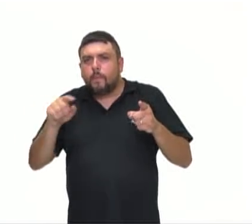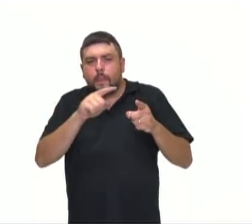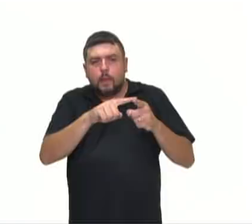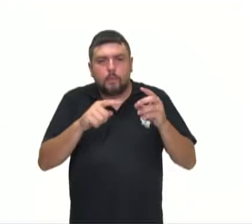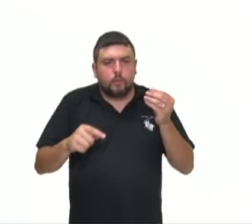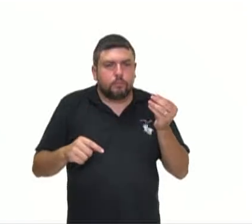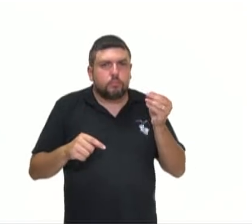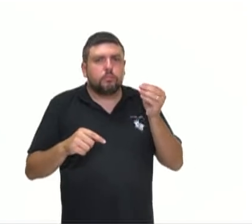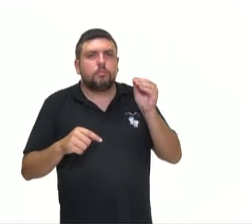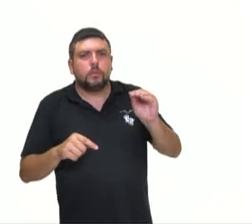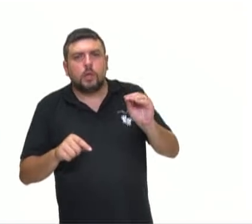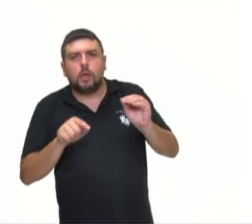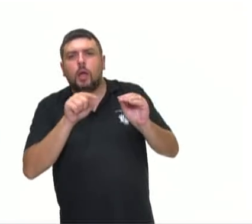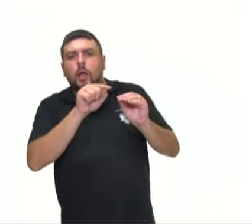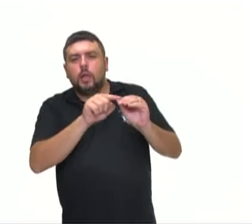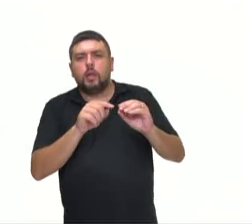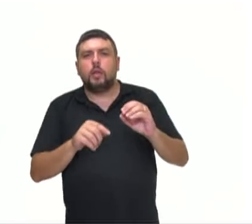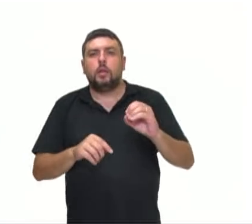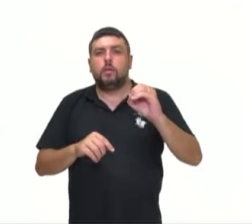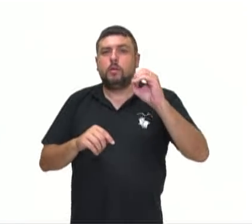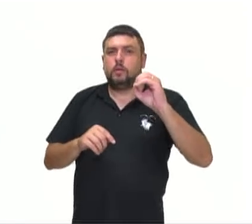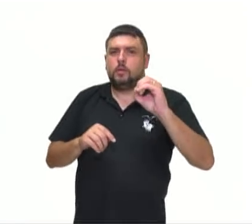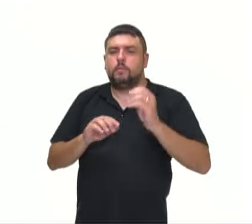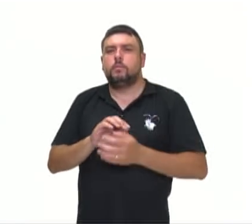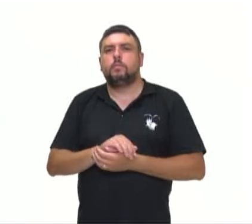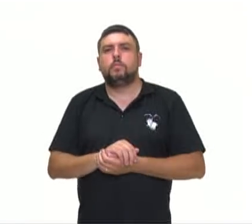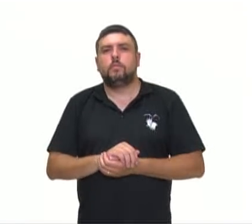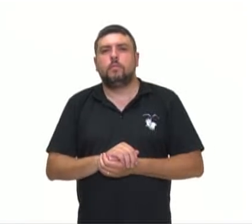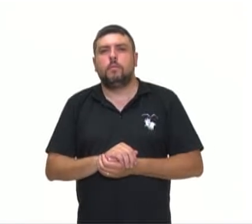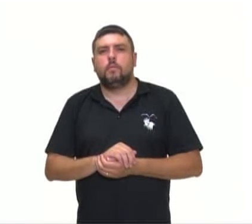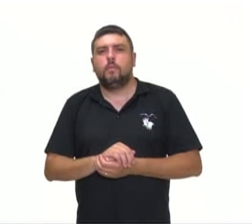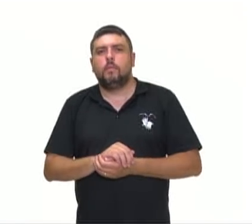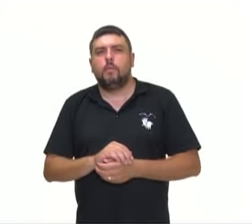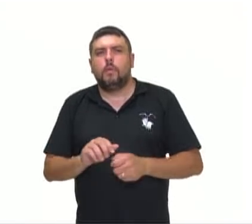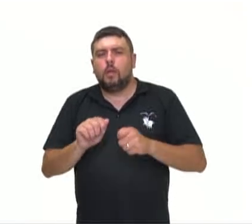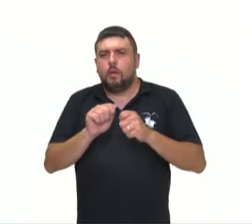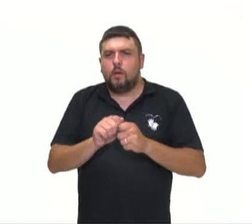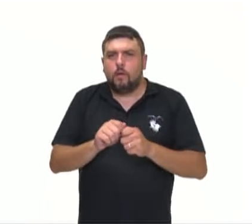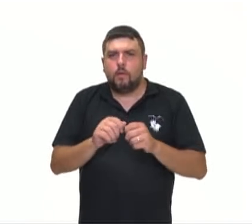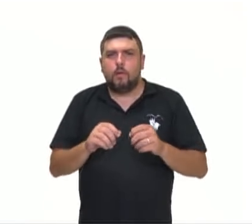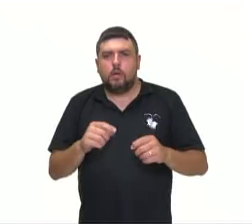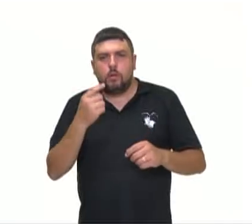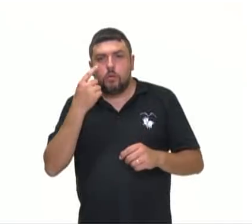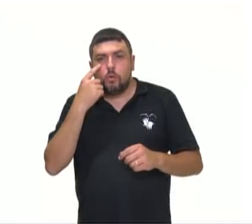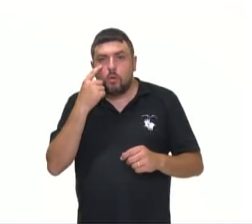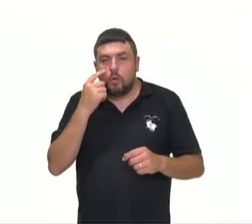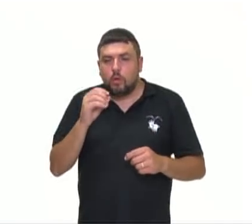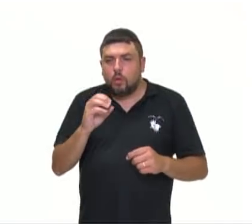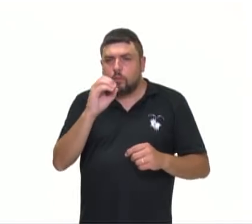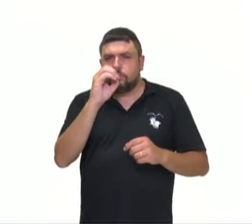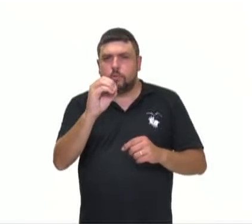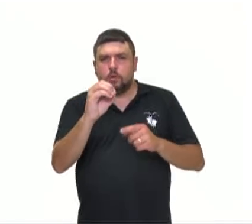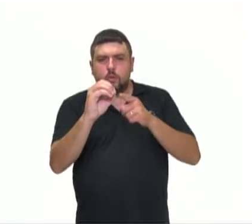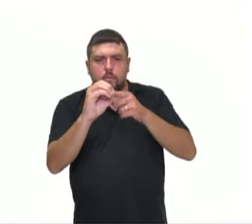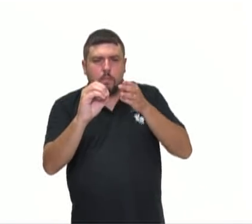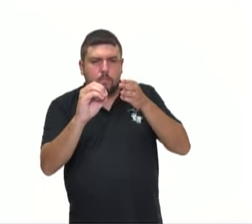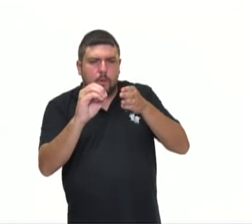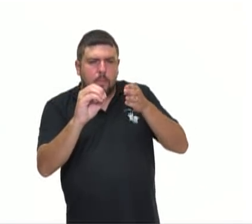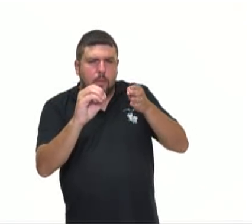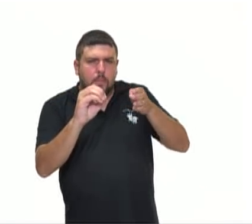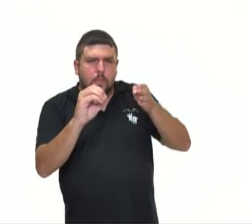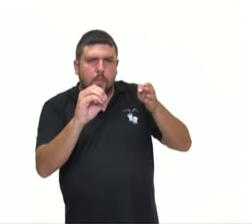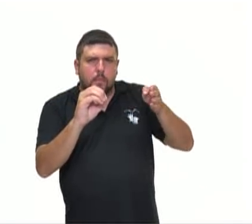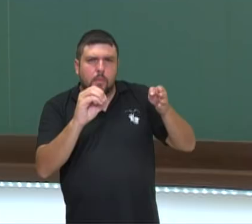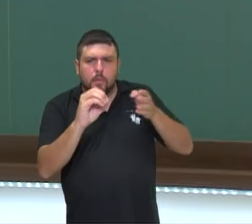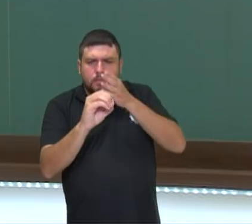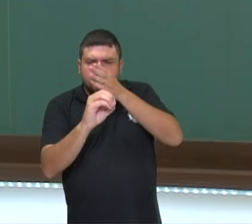que equivale ao ponto zero. Fazemos várias marcas com a mesma distância, olha lá, várias marquinhas com a mesma distância. Os